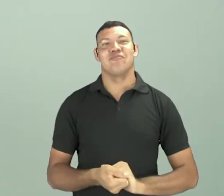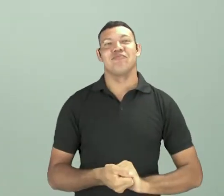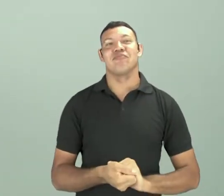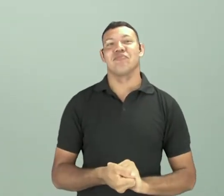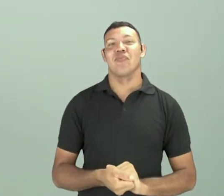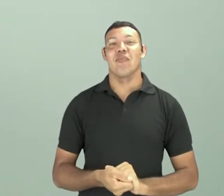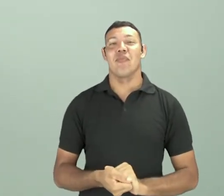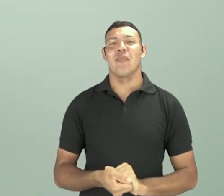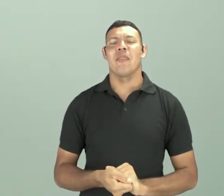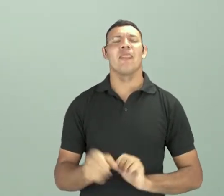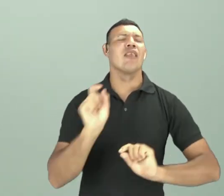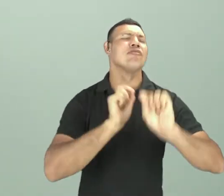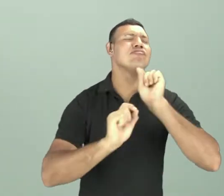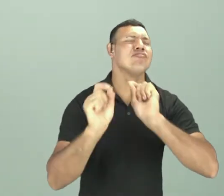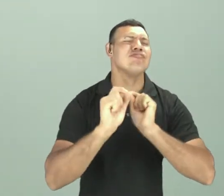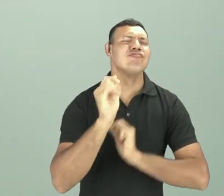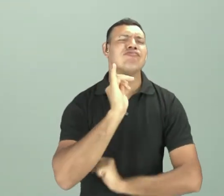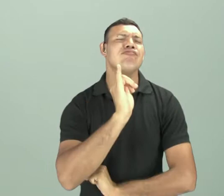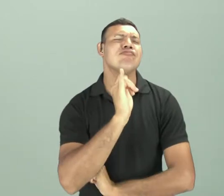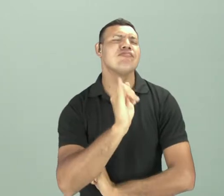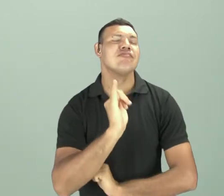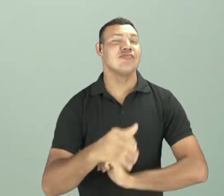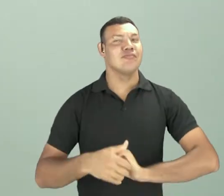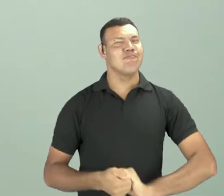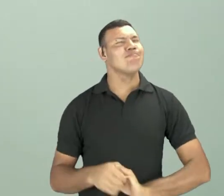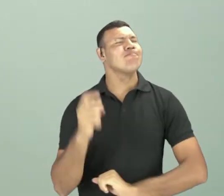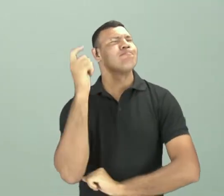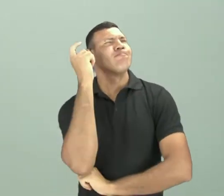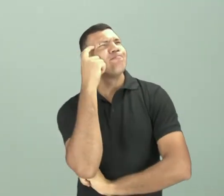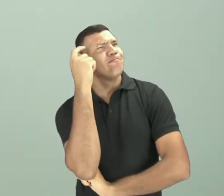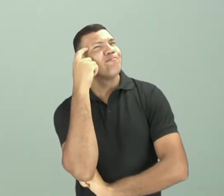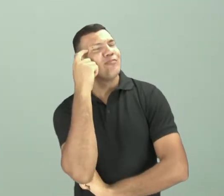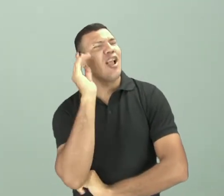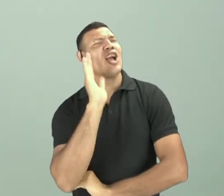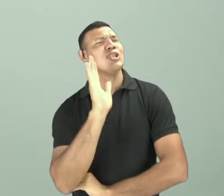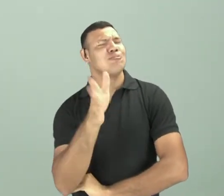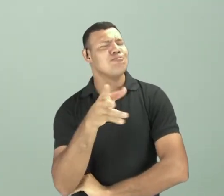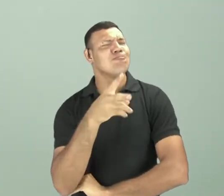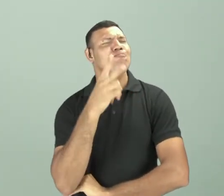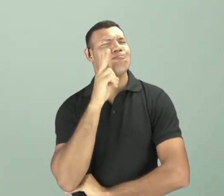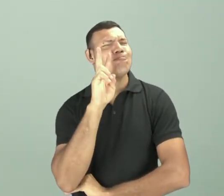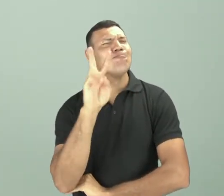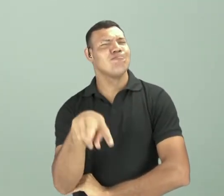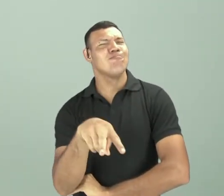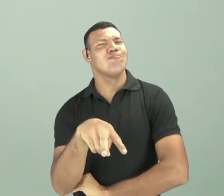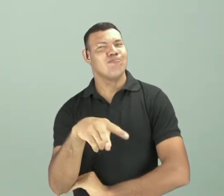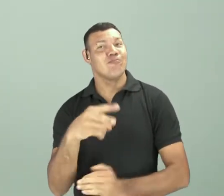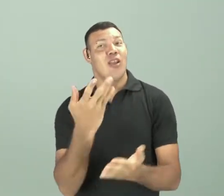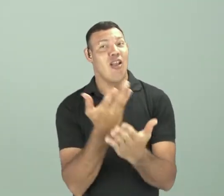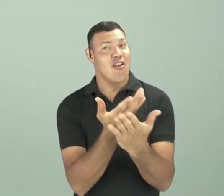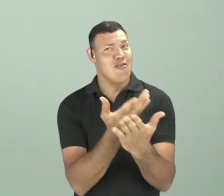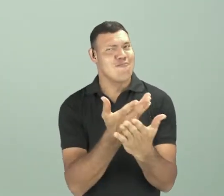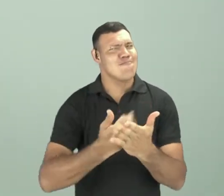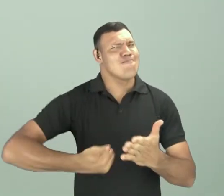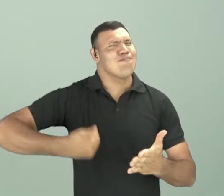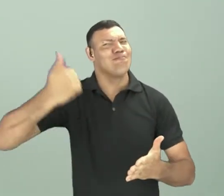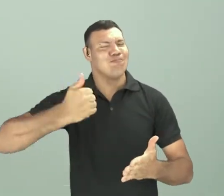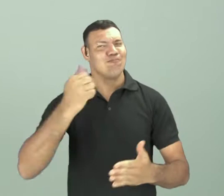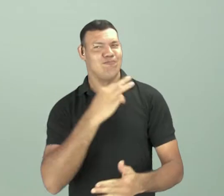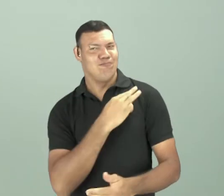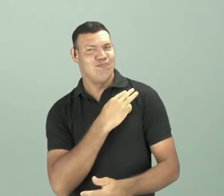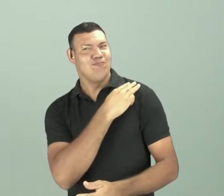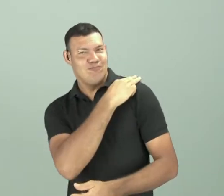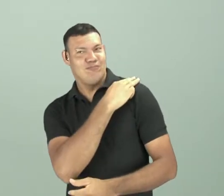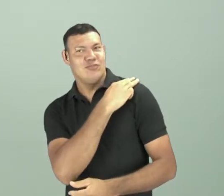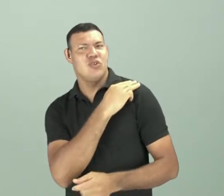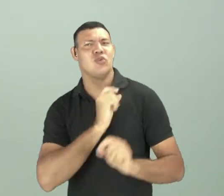Vamos lá. O que é narrar? Você vai pensar assim, eu já vi isso aqui. Na primeira aula do ensino médio, vocês já viram